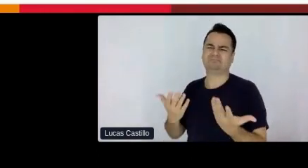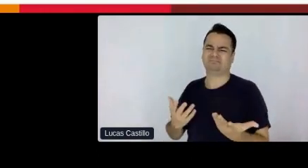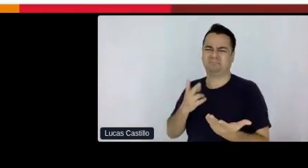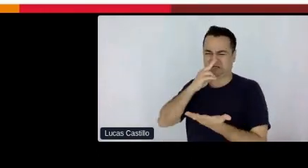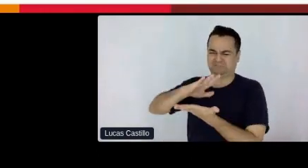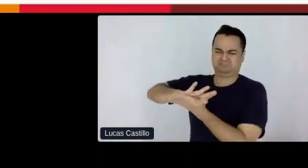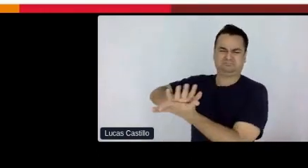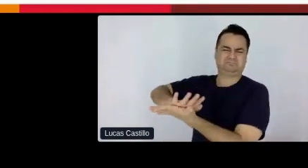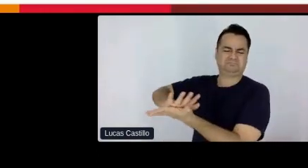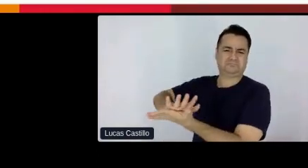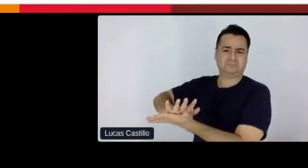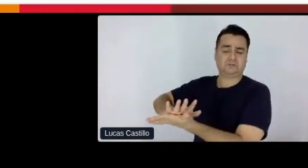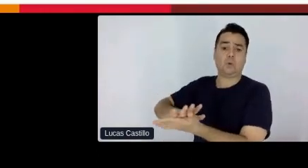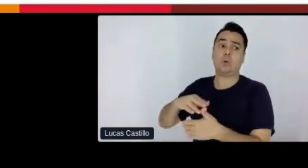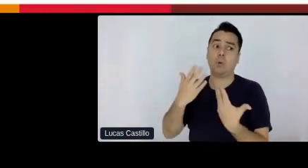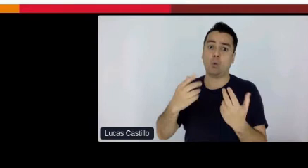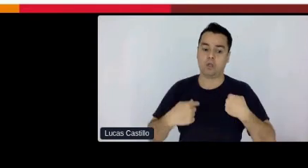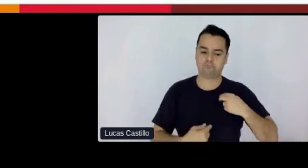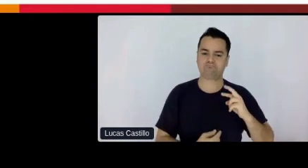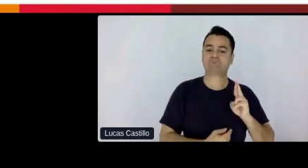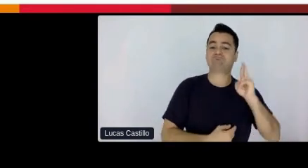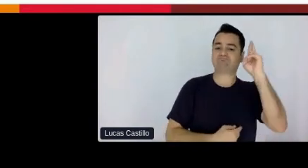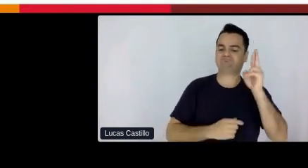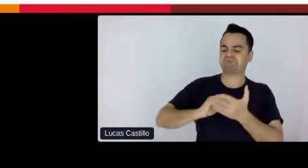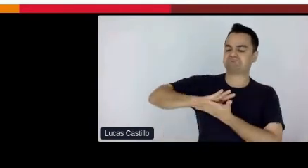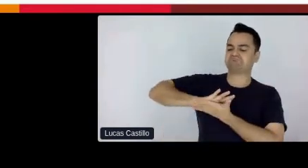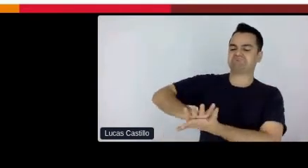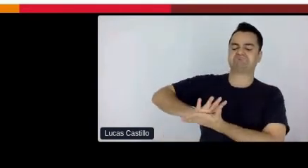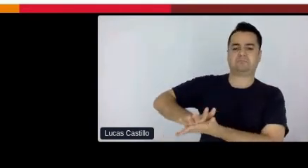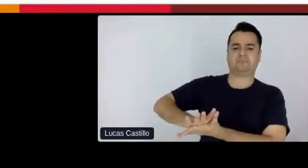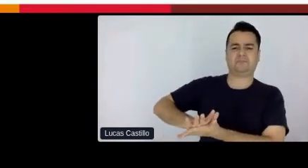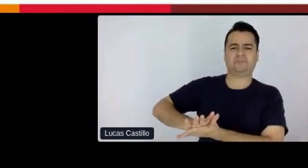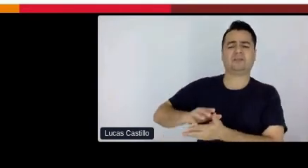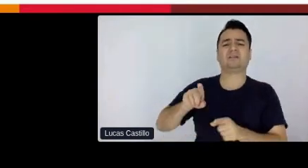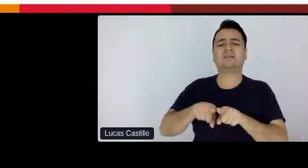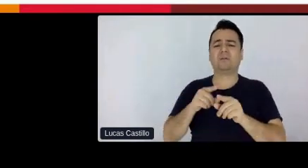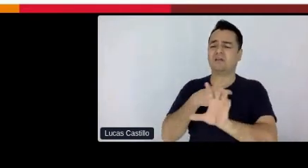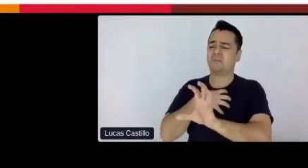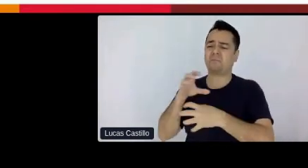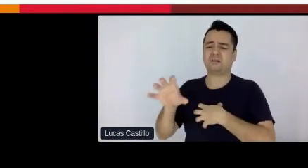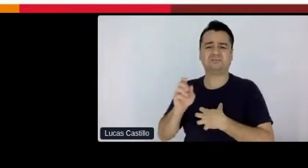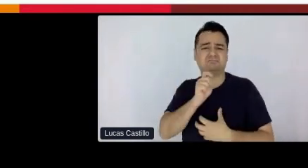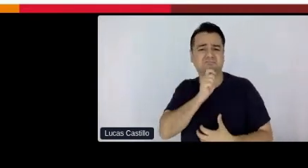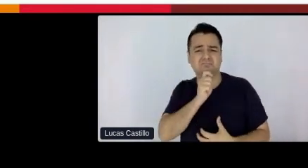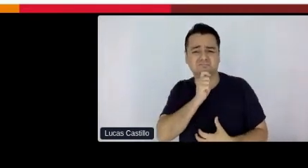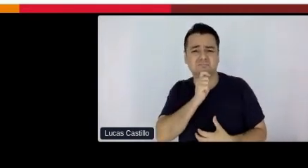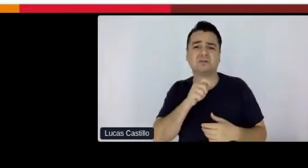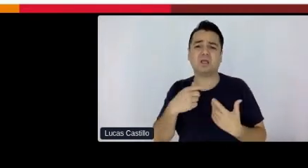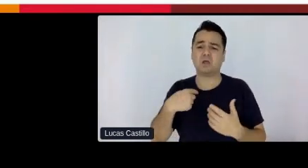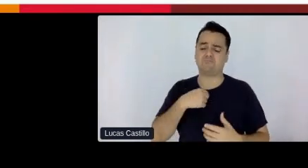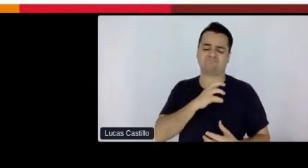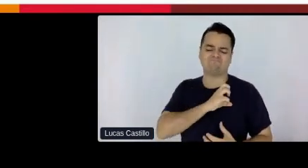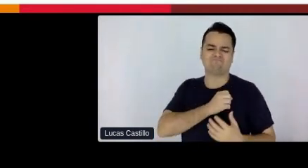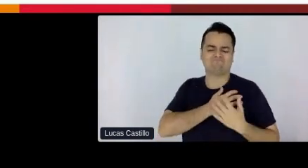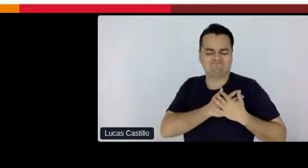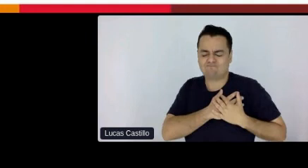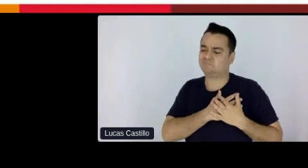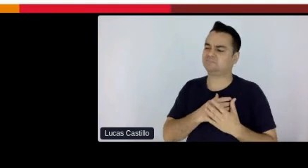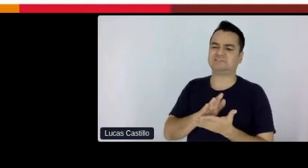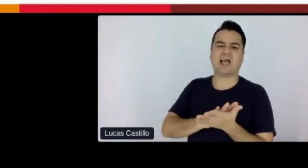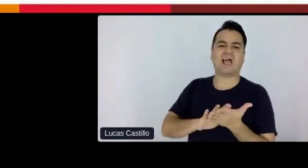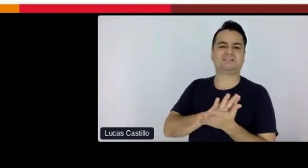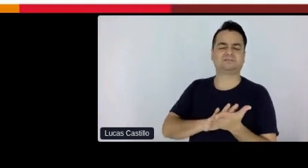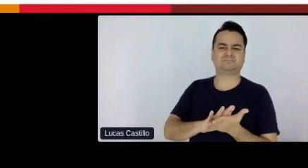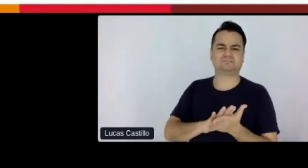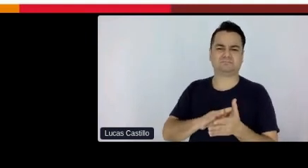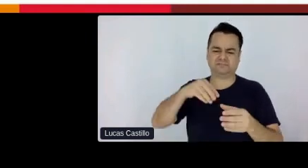poder, comportamento passivo-agressivo, falta de empatia e falta de compaixão. Então, pessoal, isso aqui a